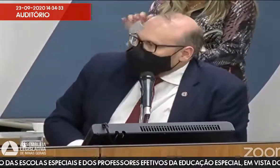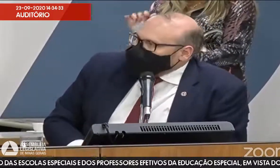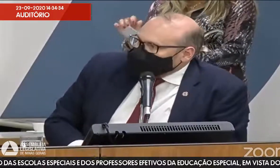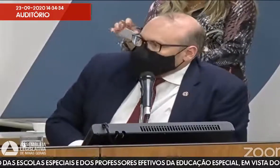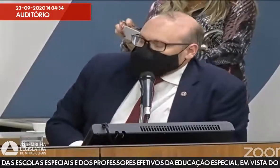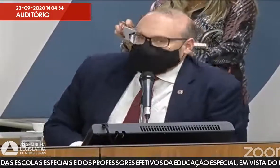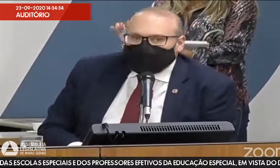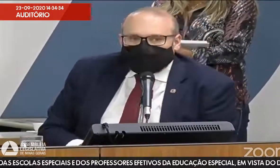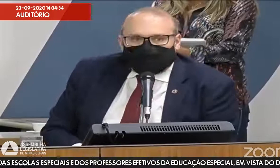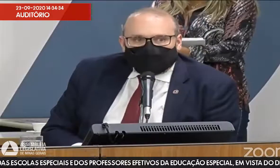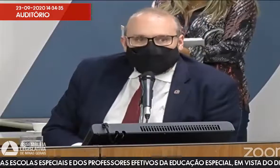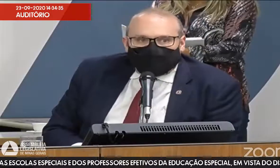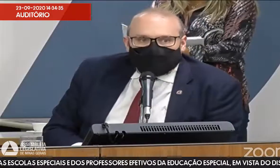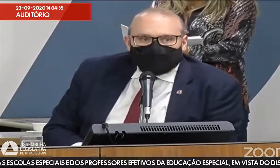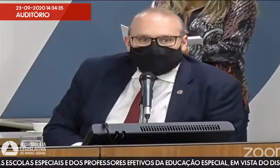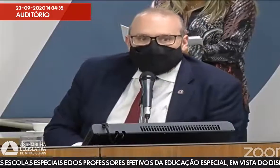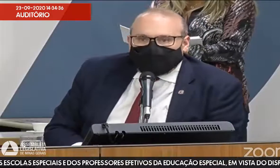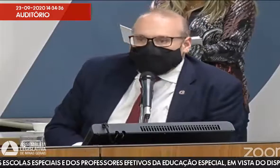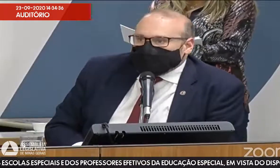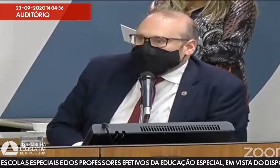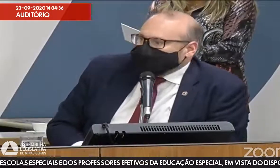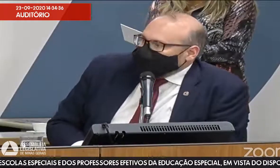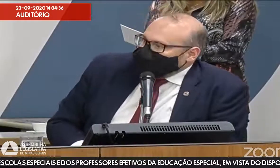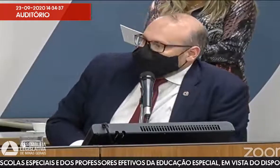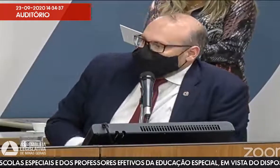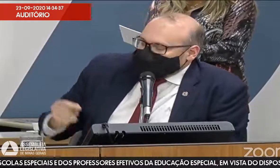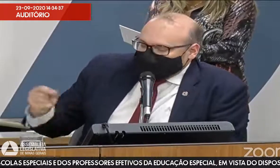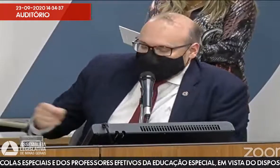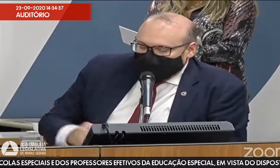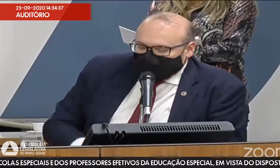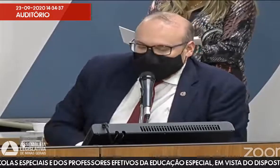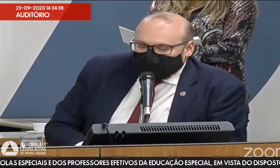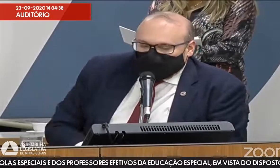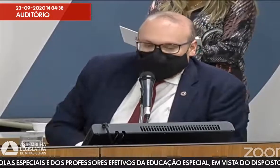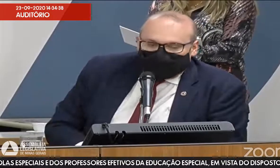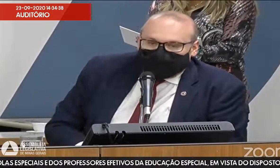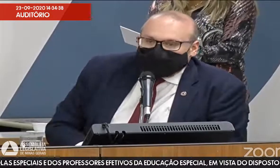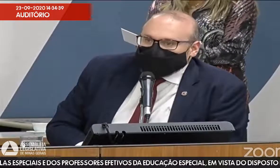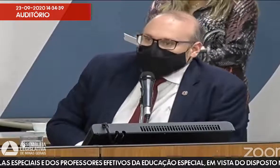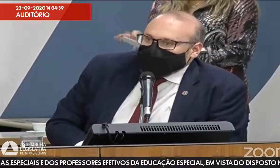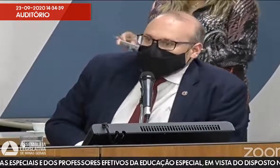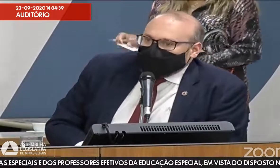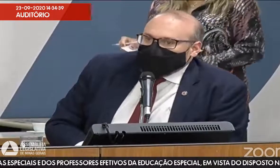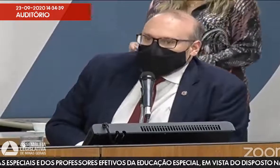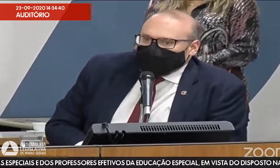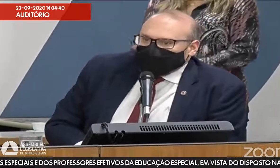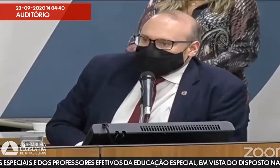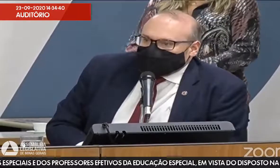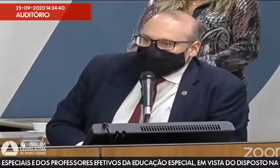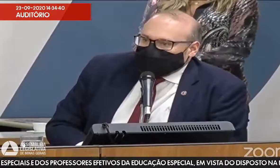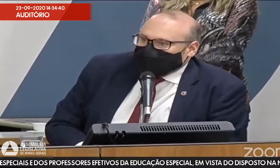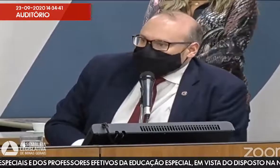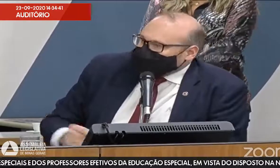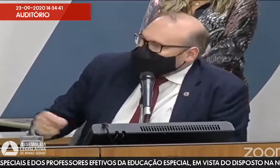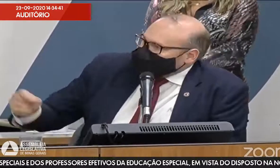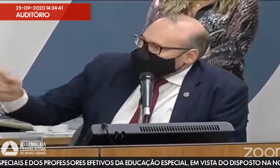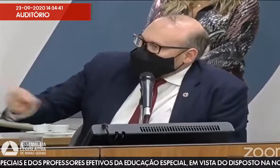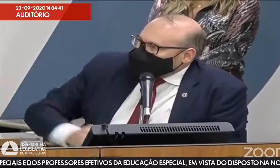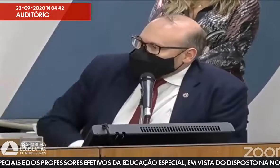contraditório. Nós, durante várias audiências, como disse muito bem o deputado professor Wendel, ouvimos